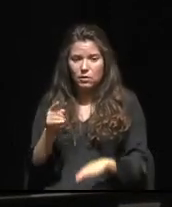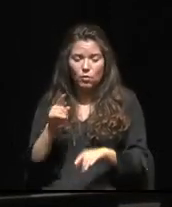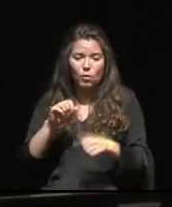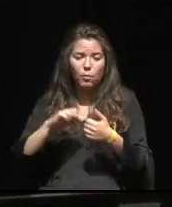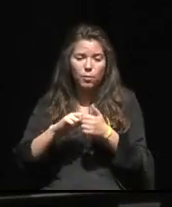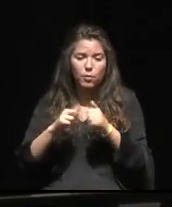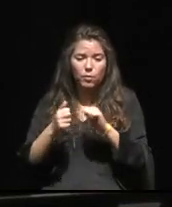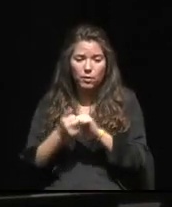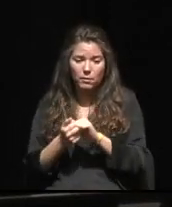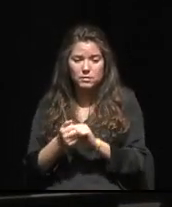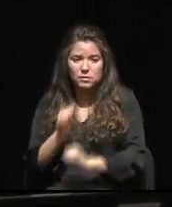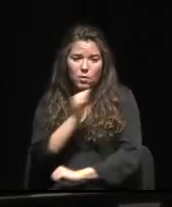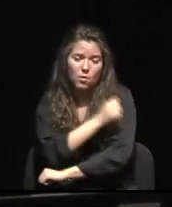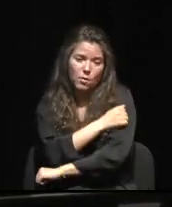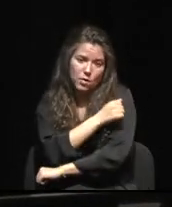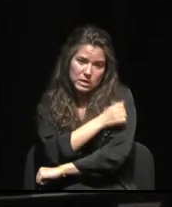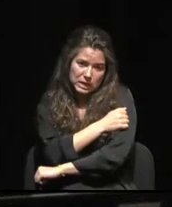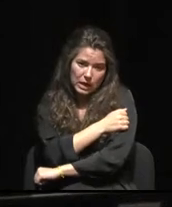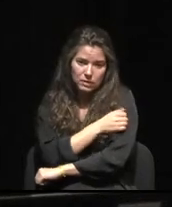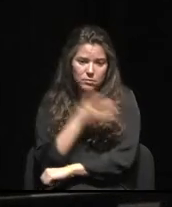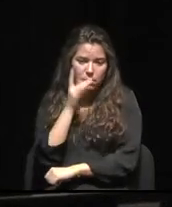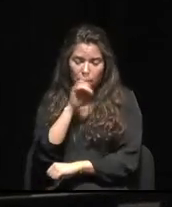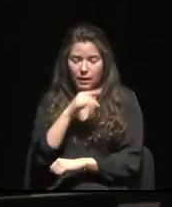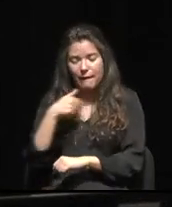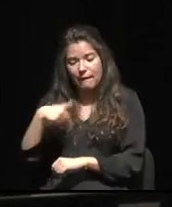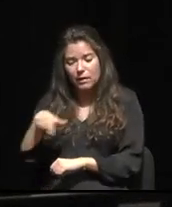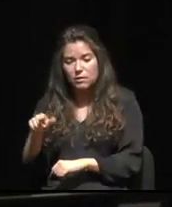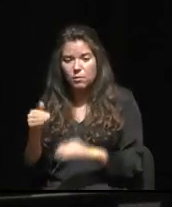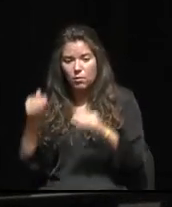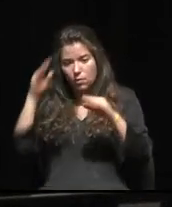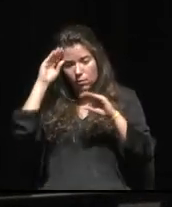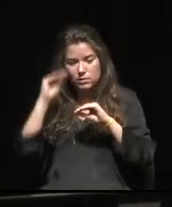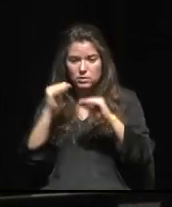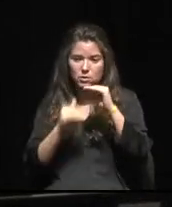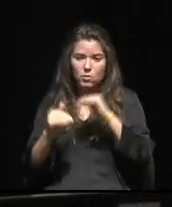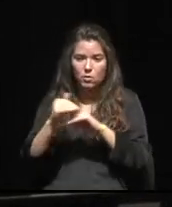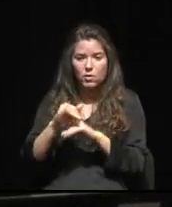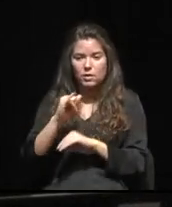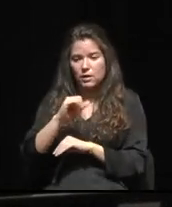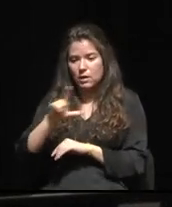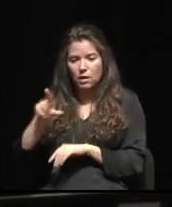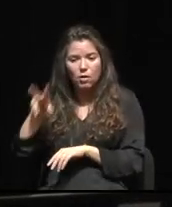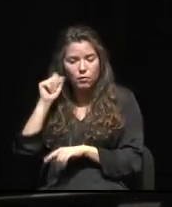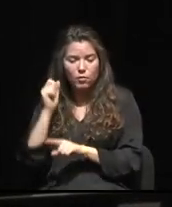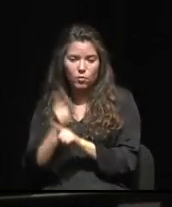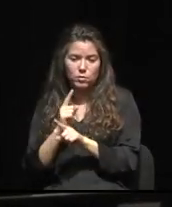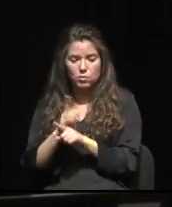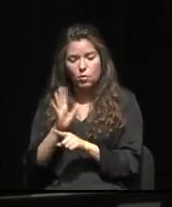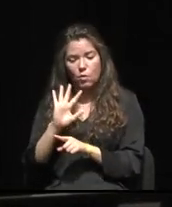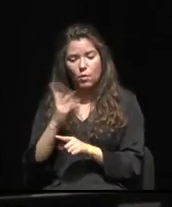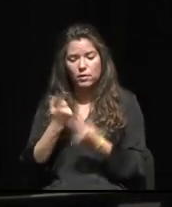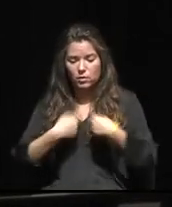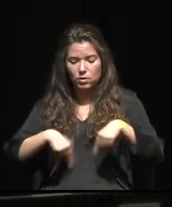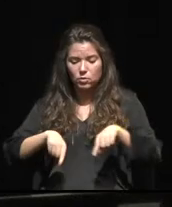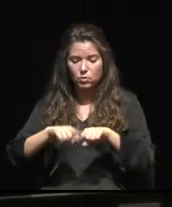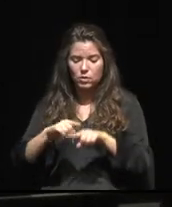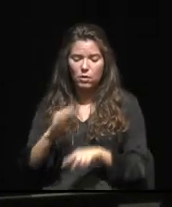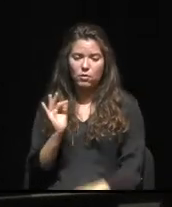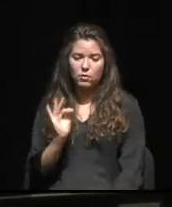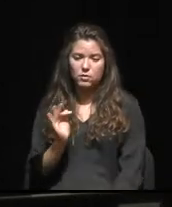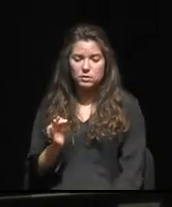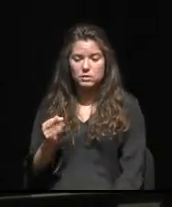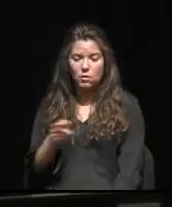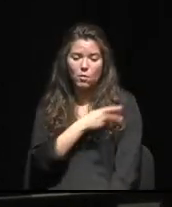do ensino superior coisa que a iniciativa Liberal também ouviu na reunião que teve com a associação académica de Lisboa muito